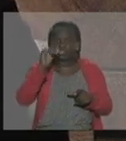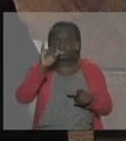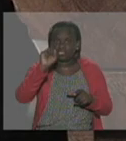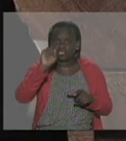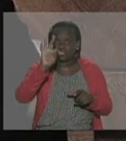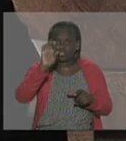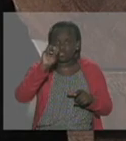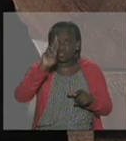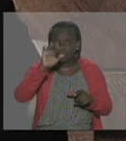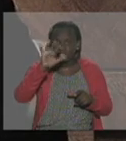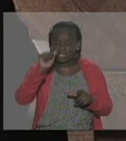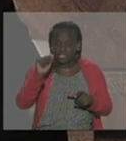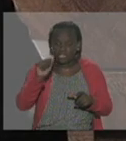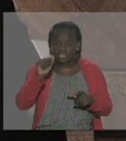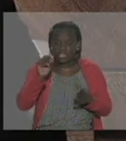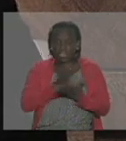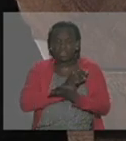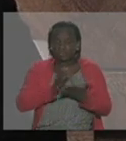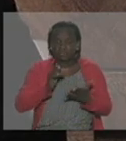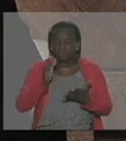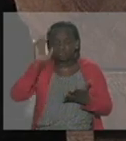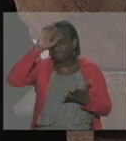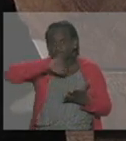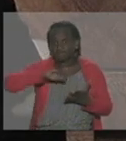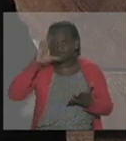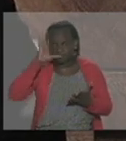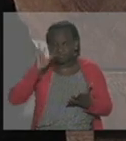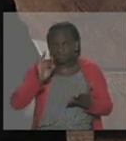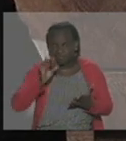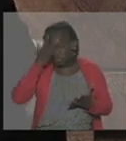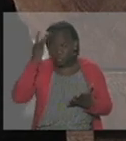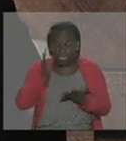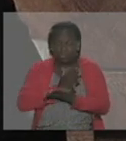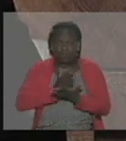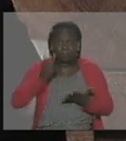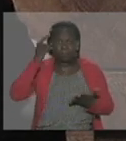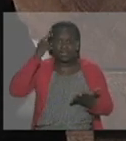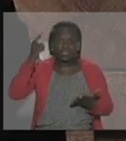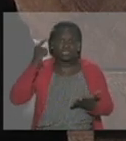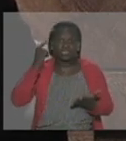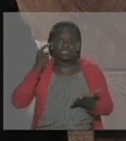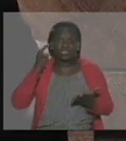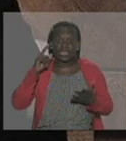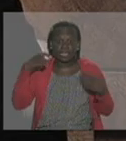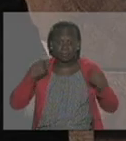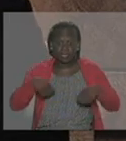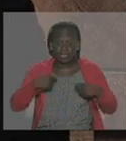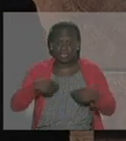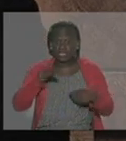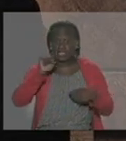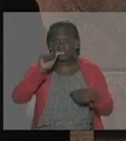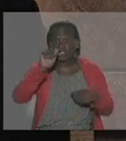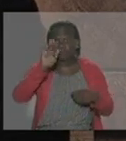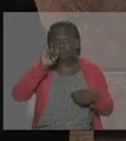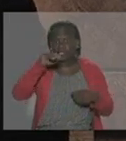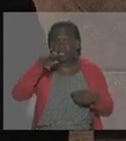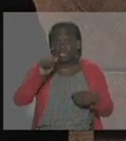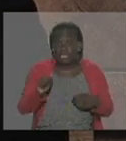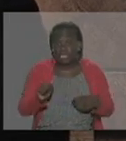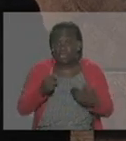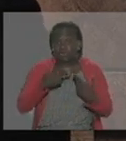s um pouco uma má compreensão tem gente que acha que ficção histórica é necessariamente